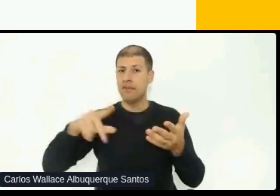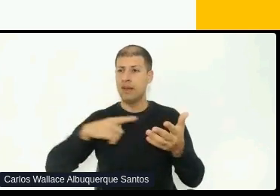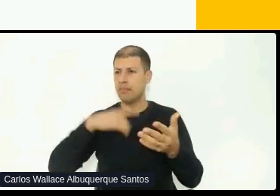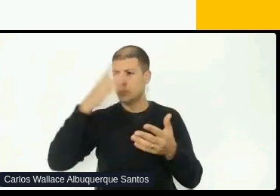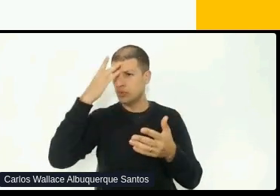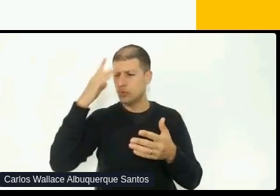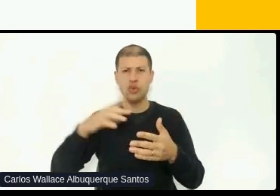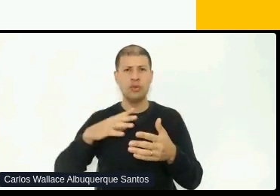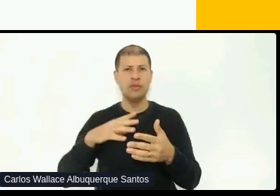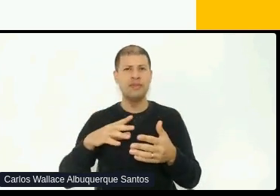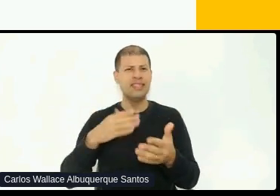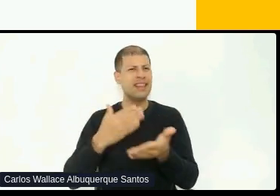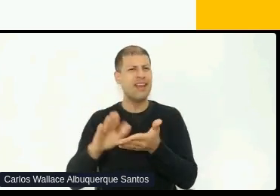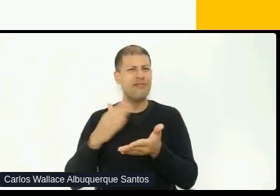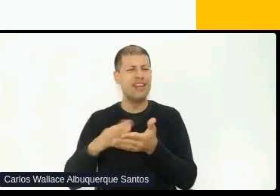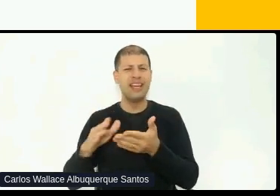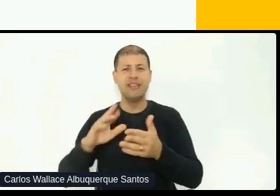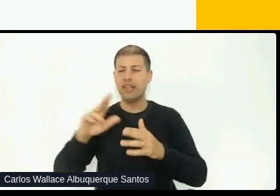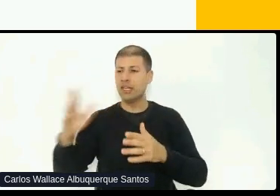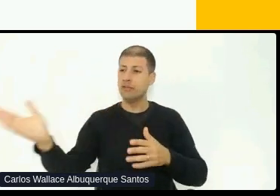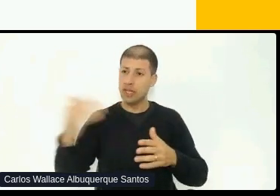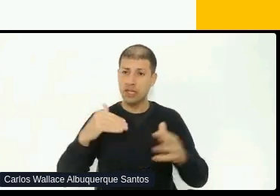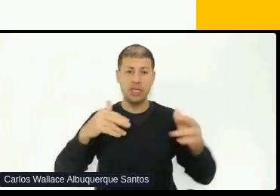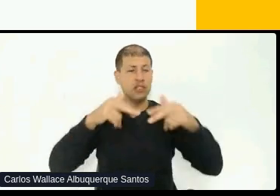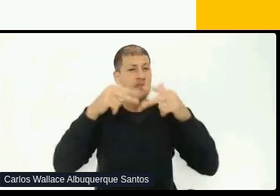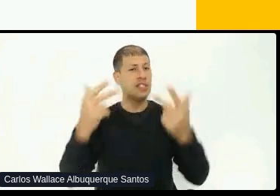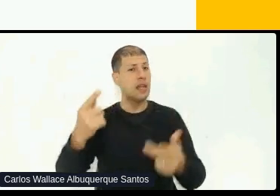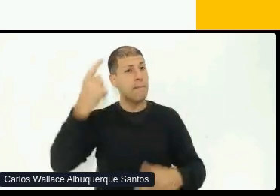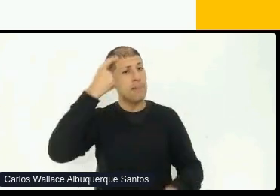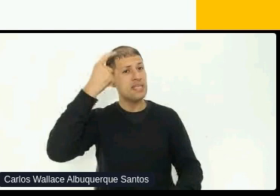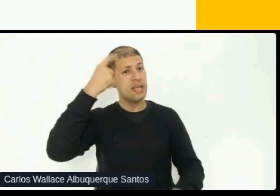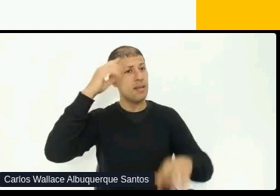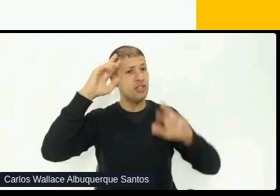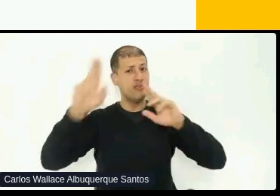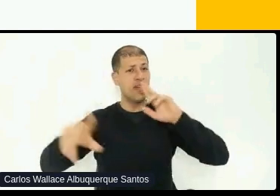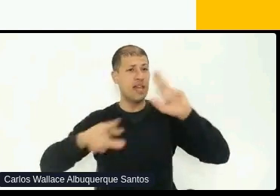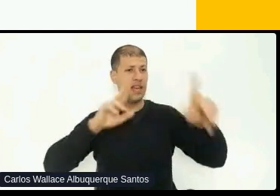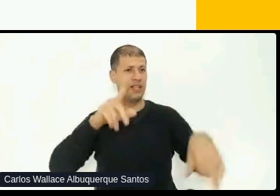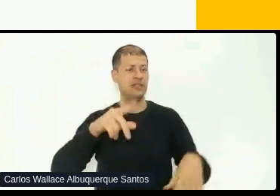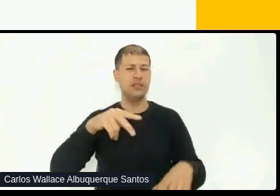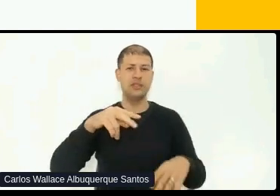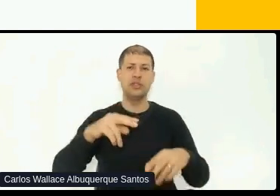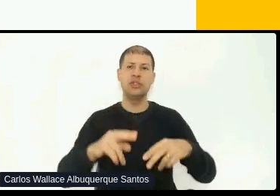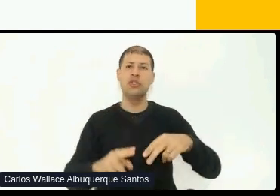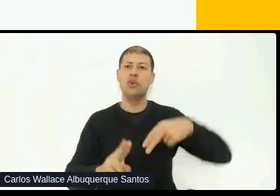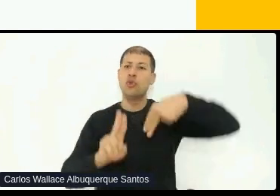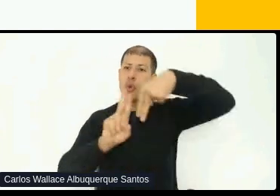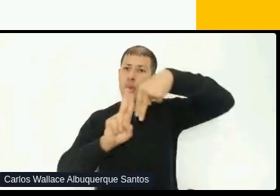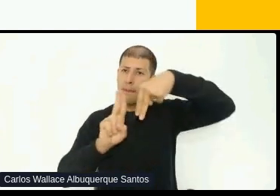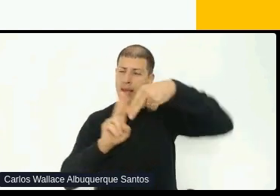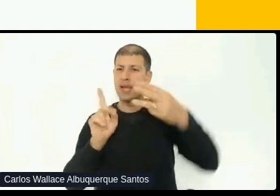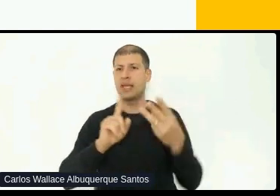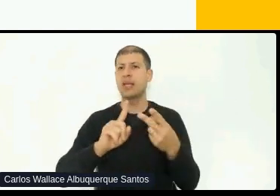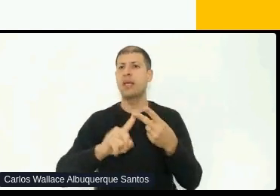com o ramo para trazer diversidade de pensamento. Tá? O Nubank fez isso, o Banco Pan fez isso,